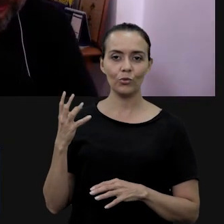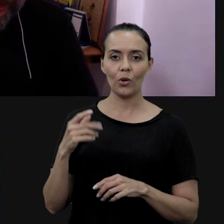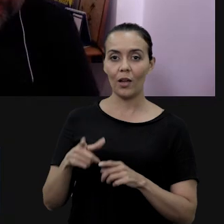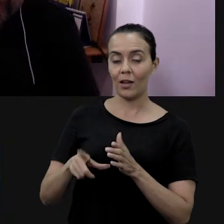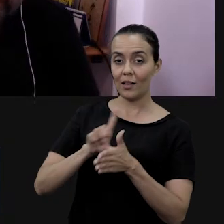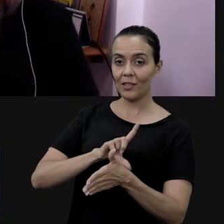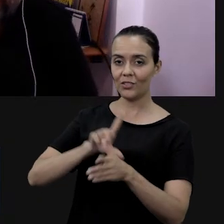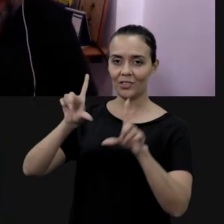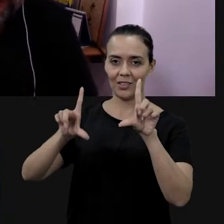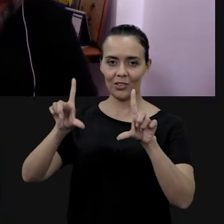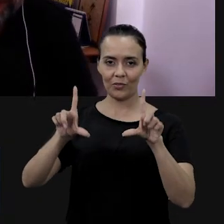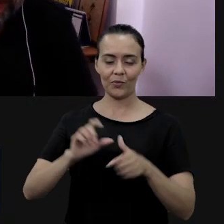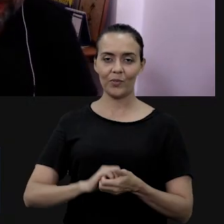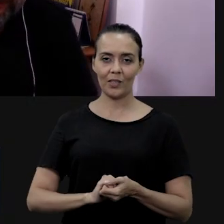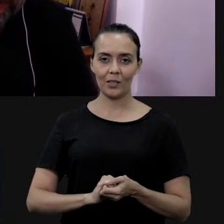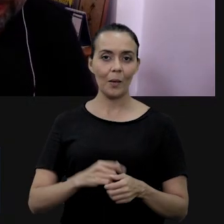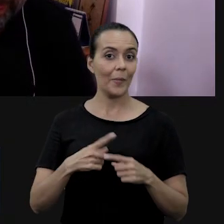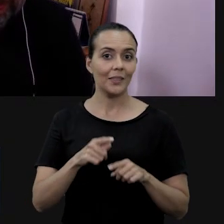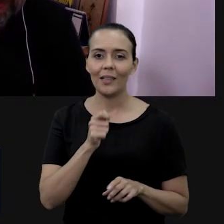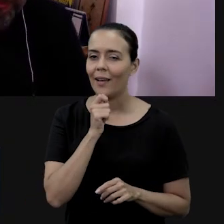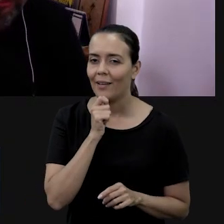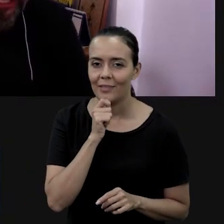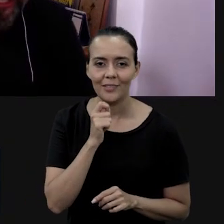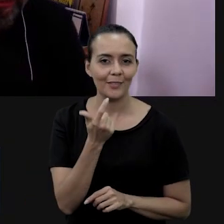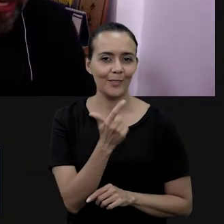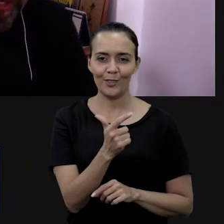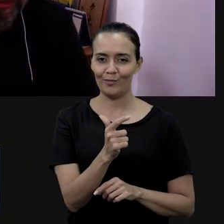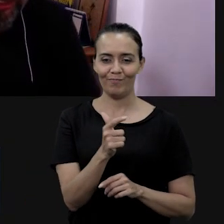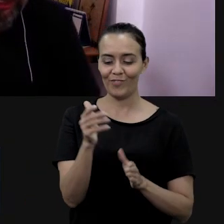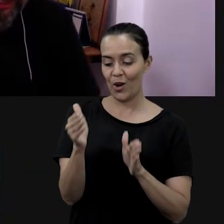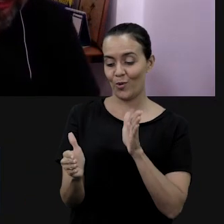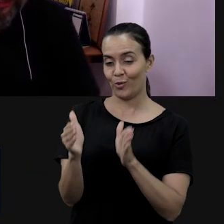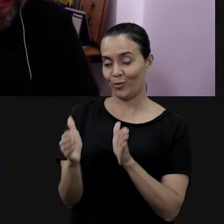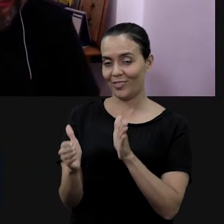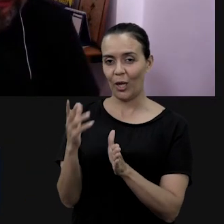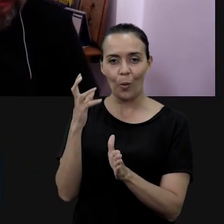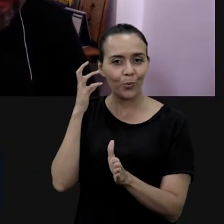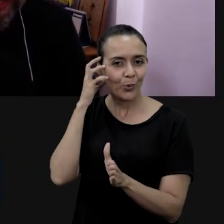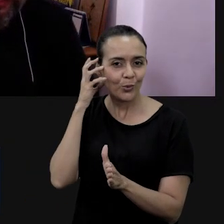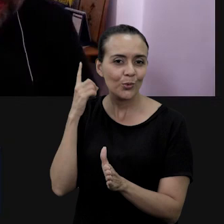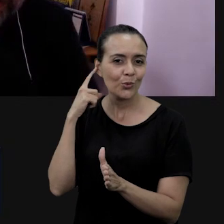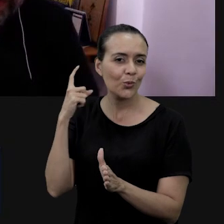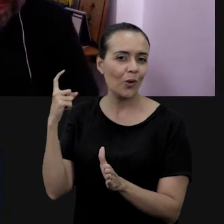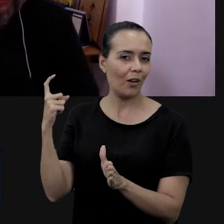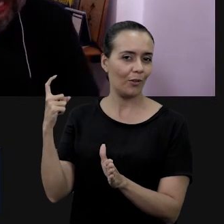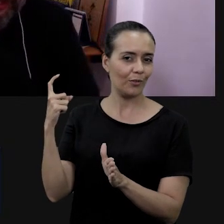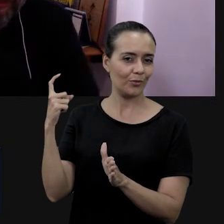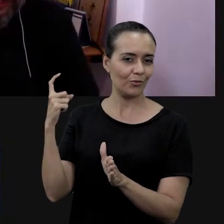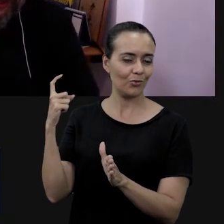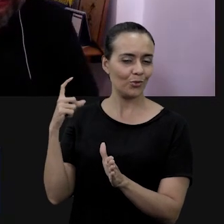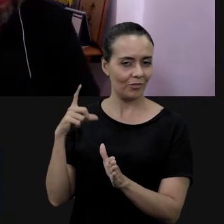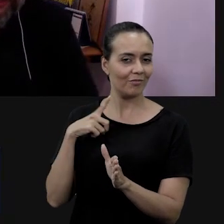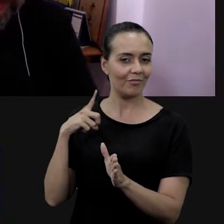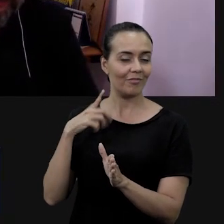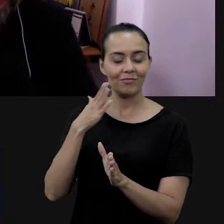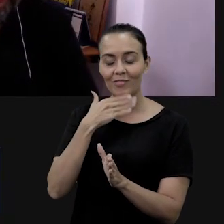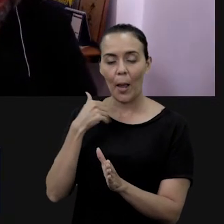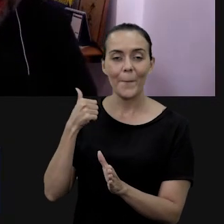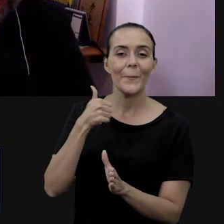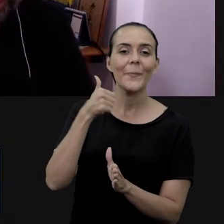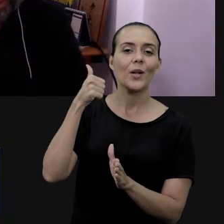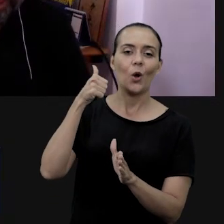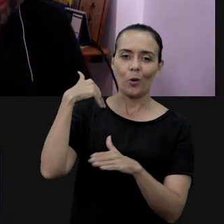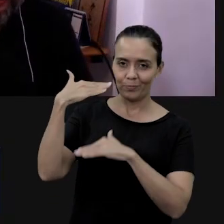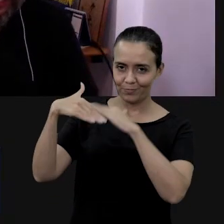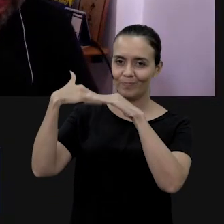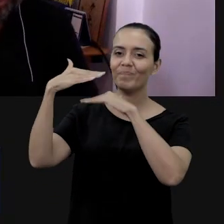mas, enfim, a gente não entrou na era do áudio. A gente, de certa forma, está, mas ainda não sabe que